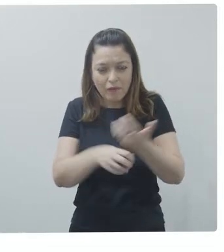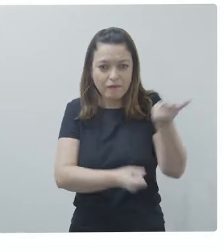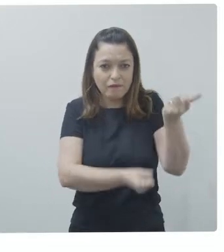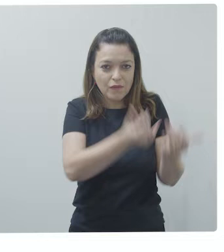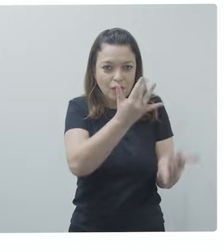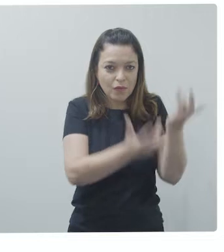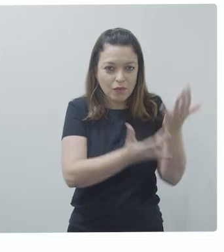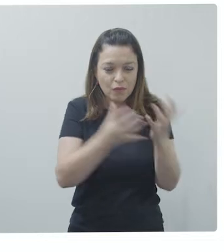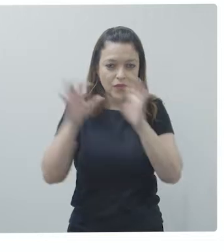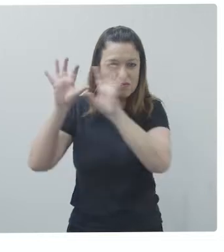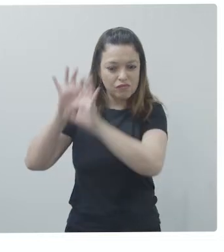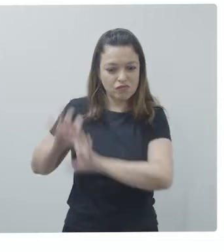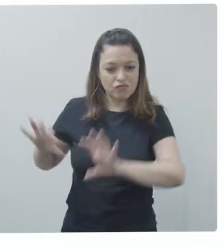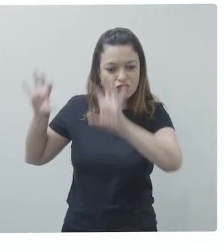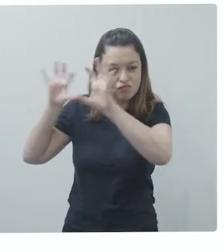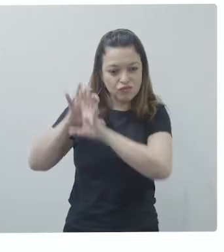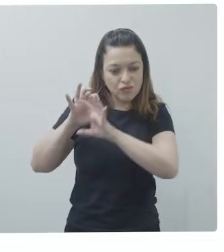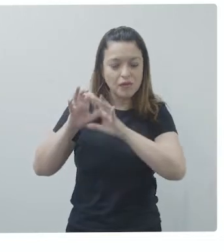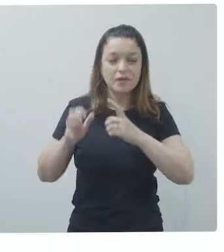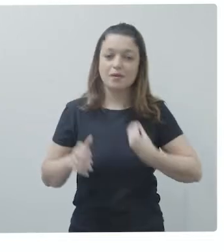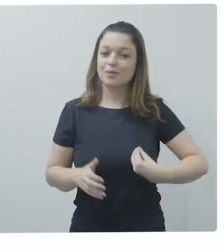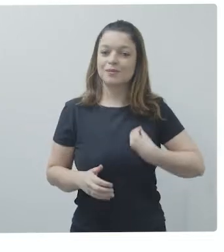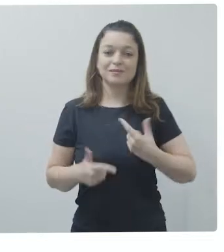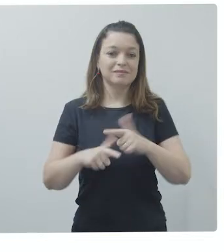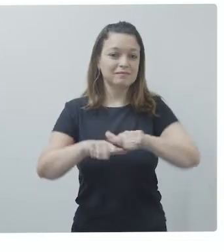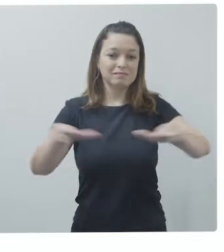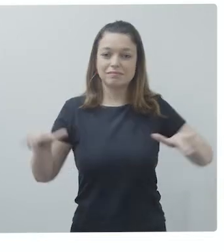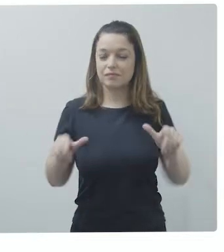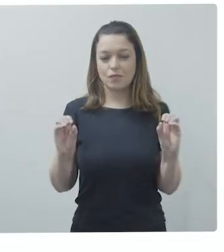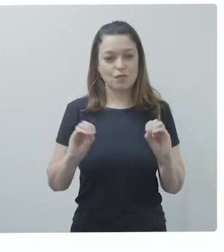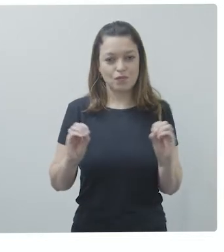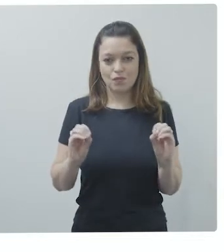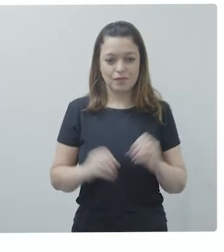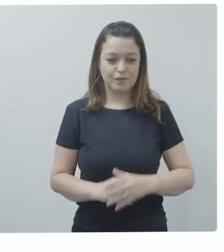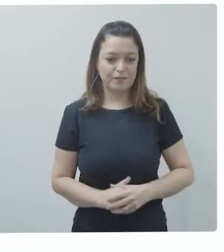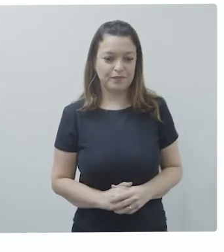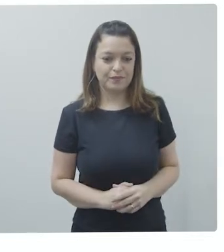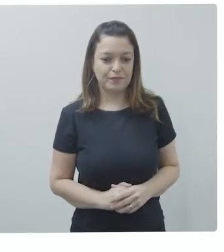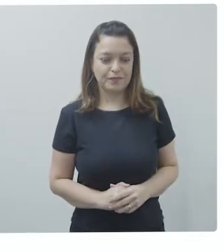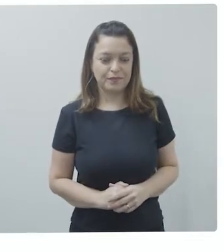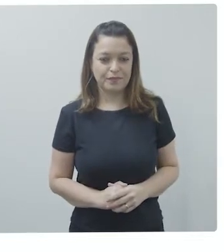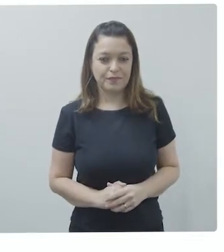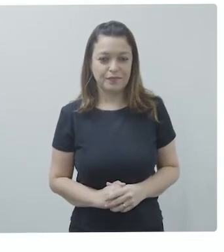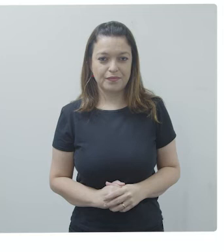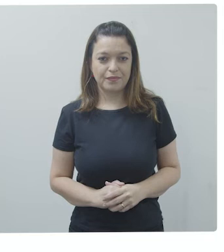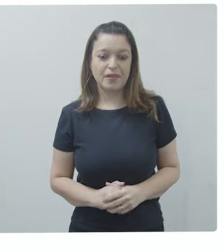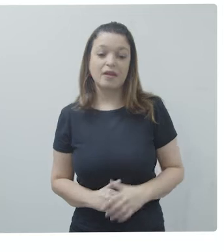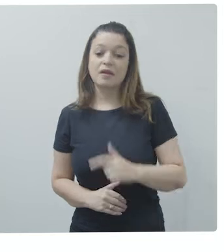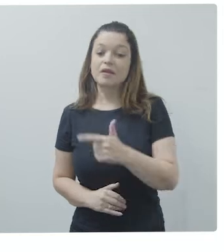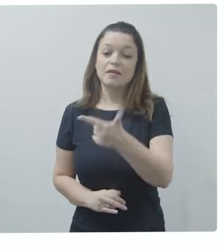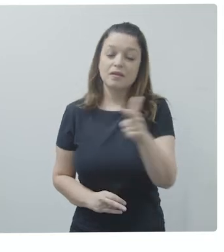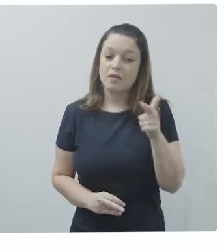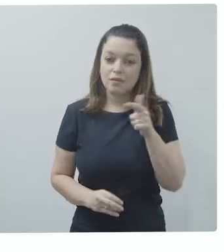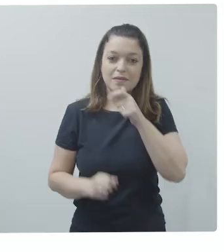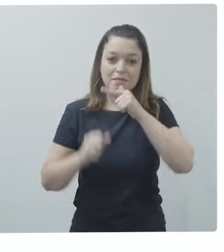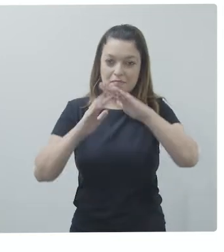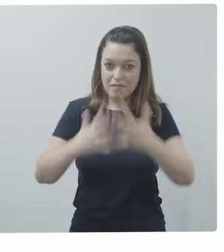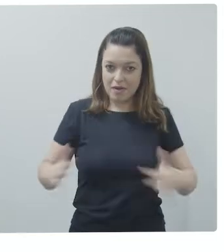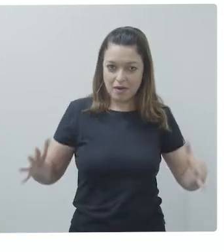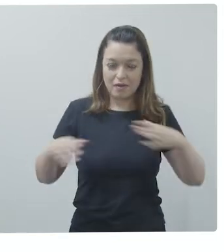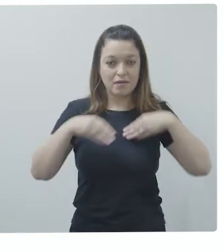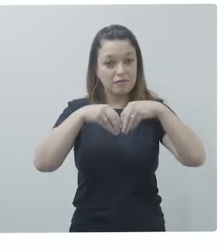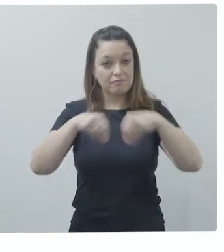o fogo e a névoa era como não estar em lugar algum. Não havia mar nem